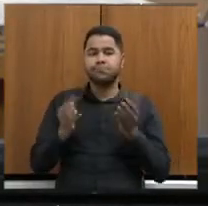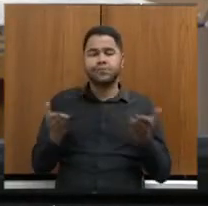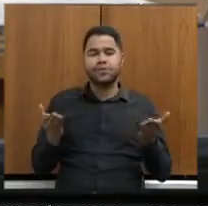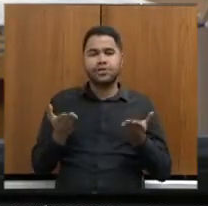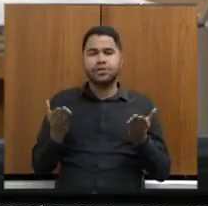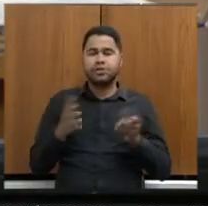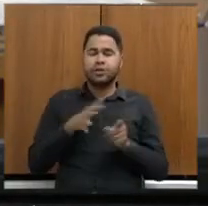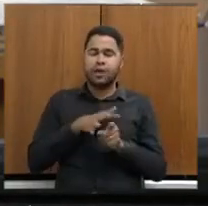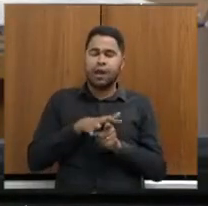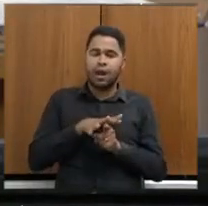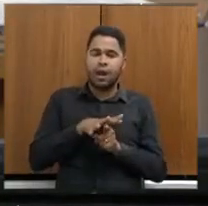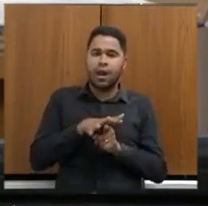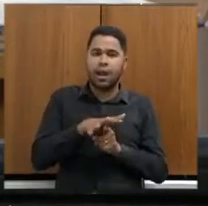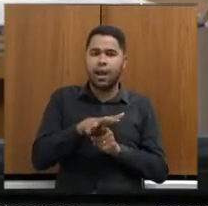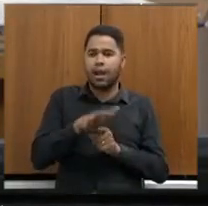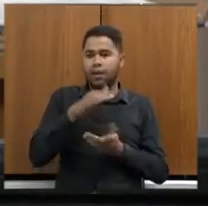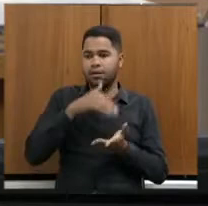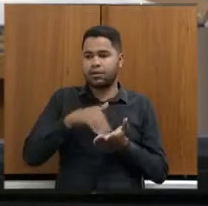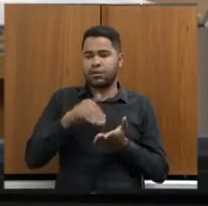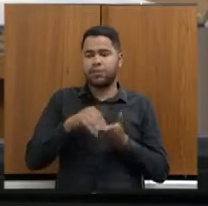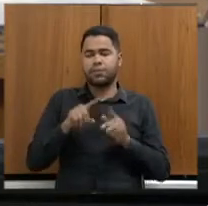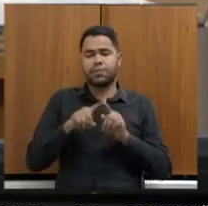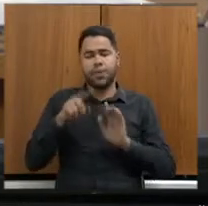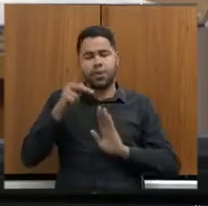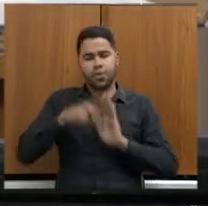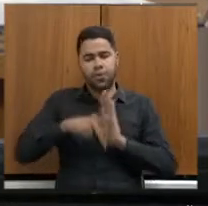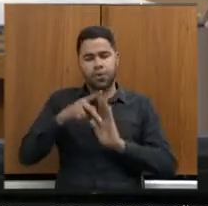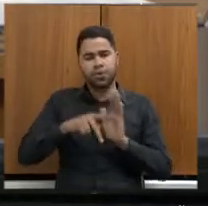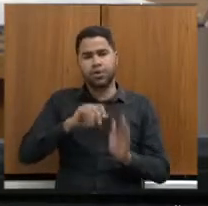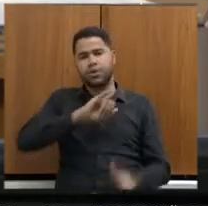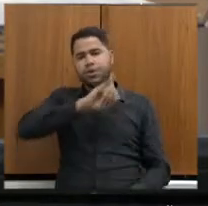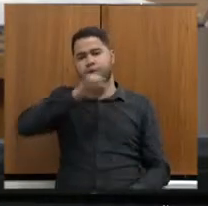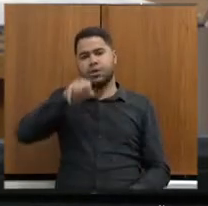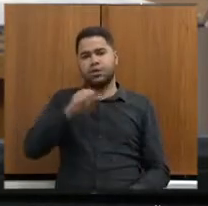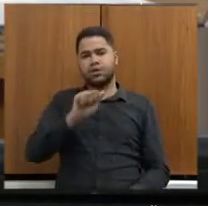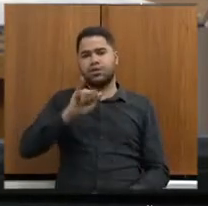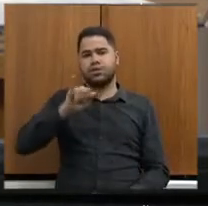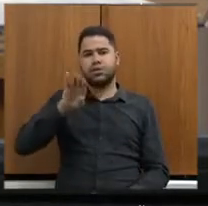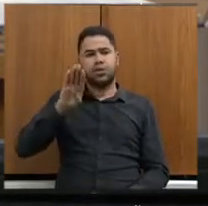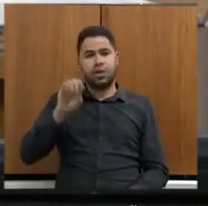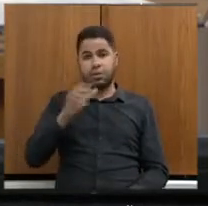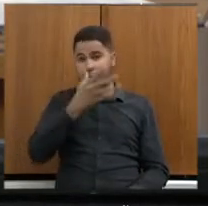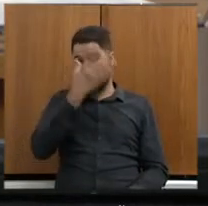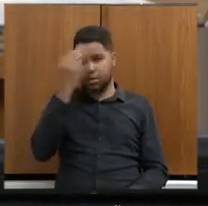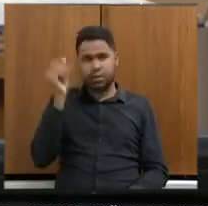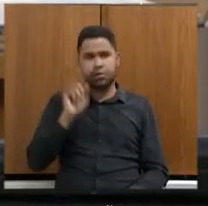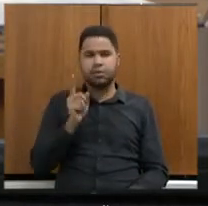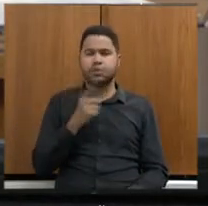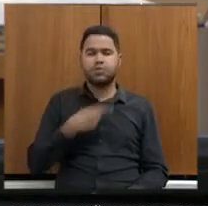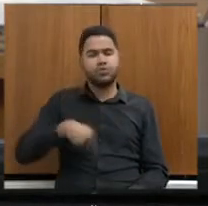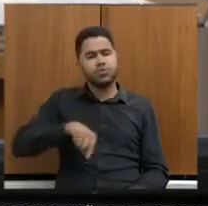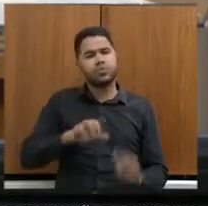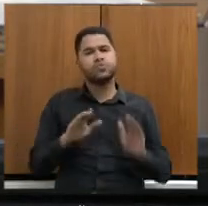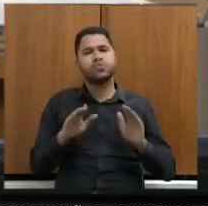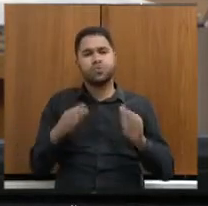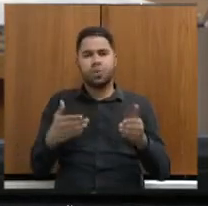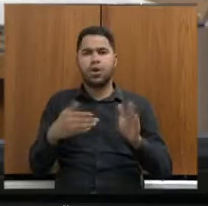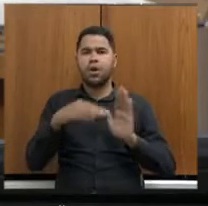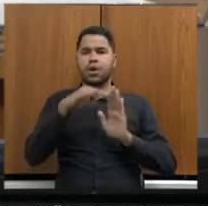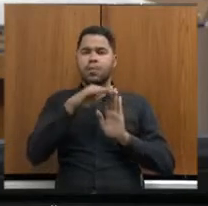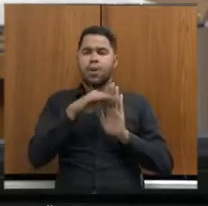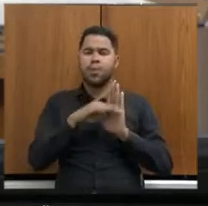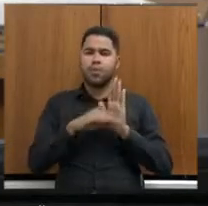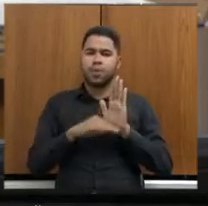muitas demandas na secretaria mas o projeto Jaíba de forma alguma pode ficar no esquecimento nós estamos trabalhando aí para recuperação